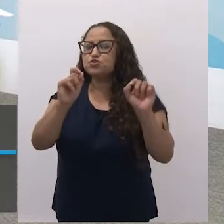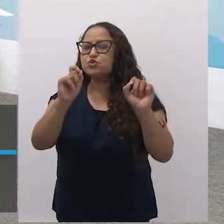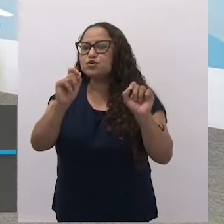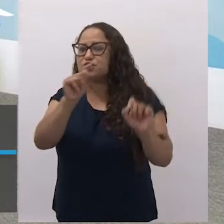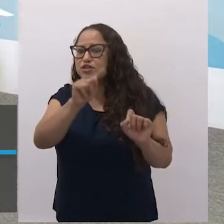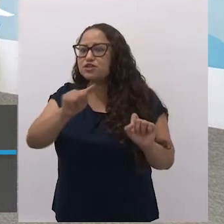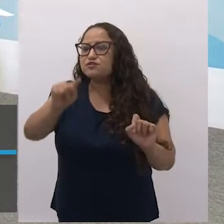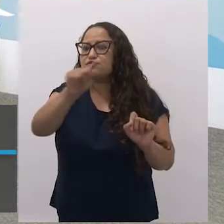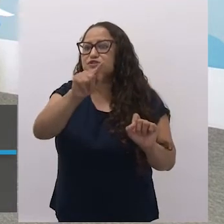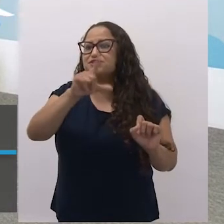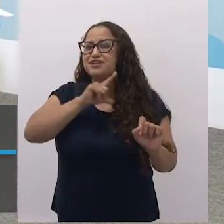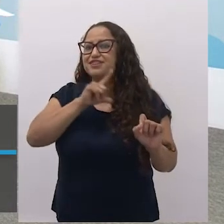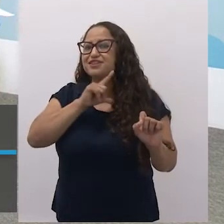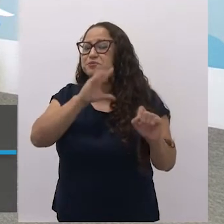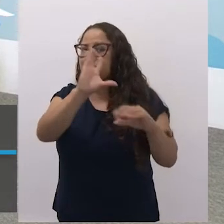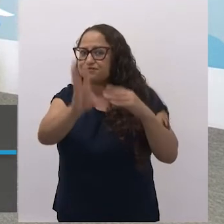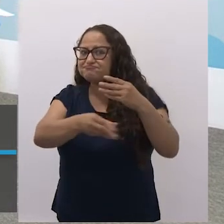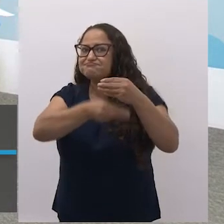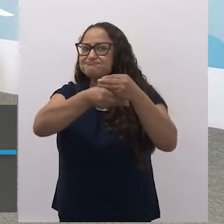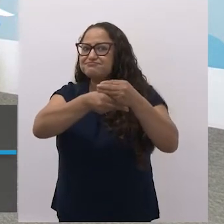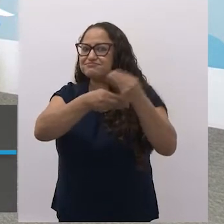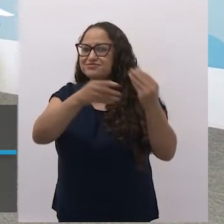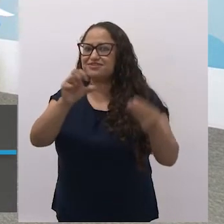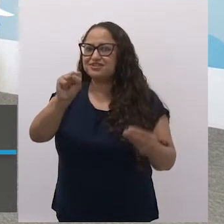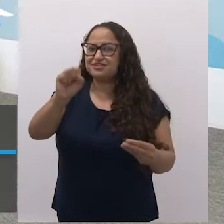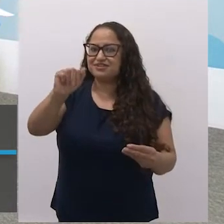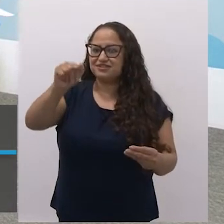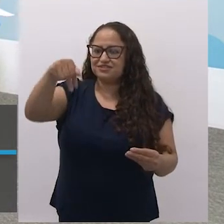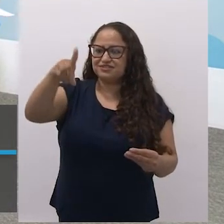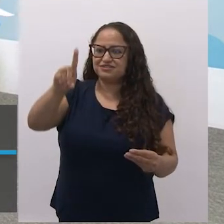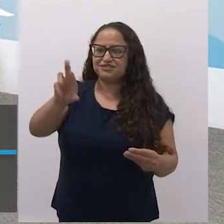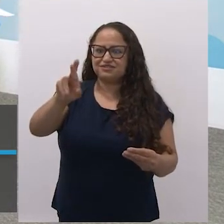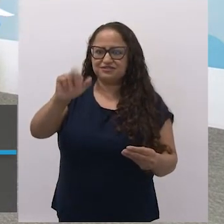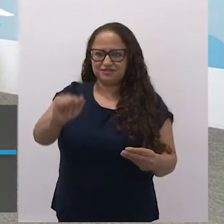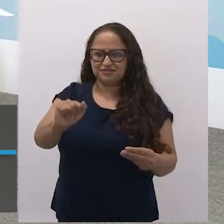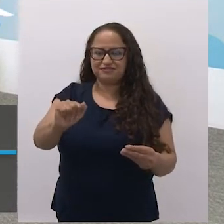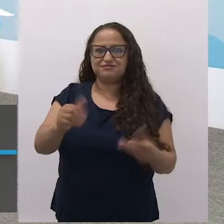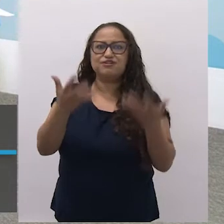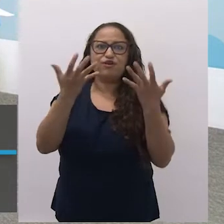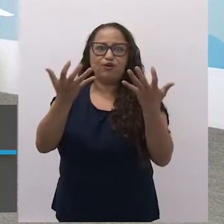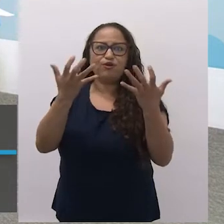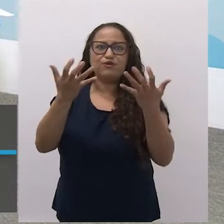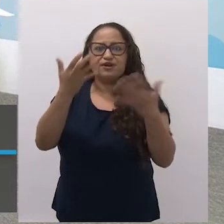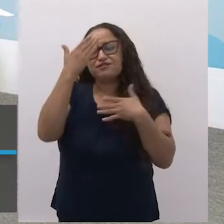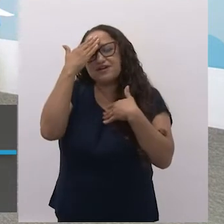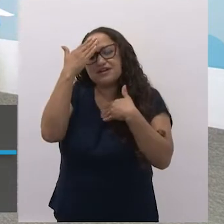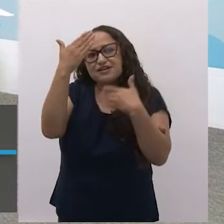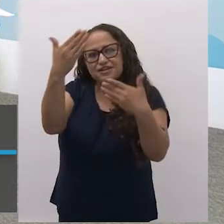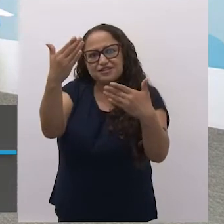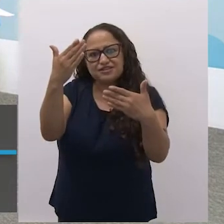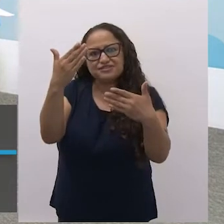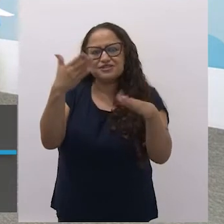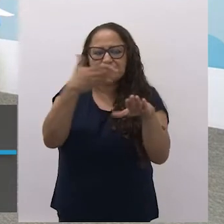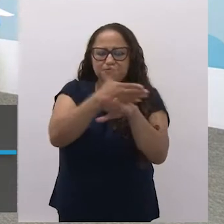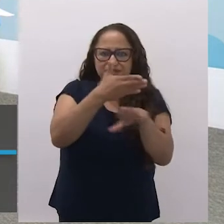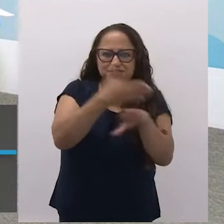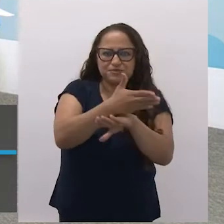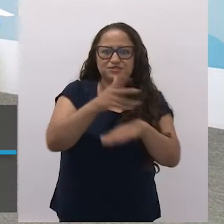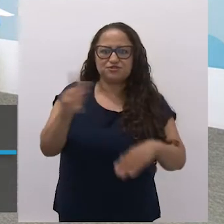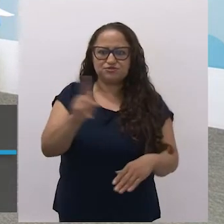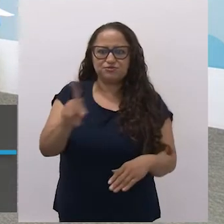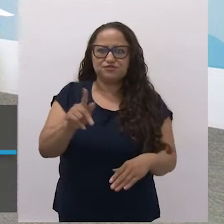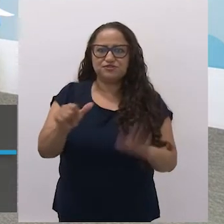você tem para dizer para a gente, Sandra? Primeiramente, eu quero agradecer a participação dos professores, né, que estão conosco nessa